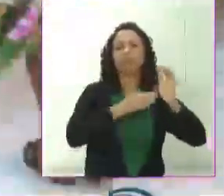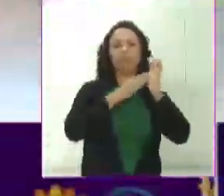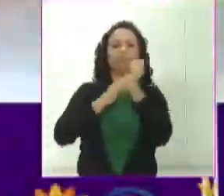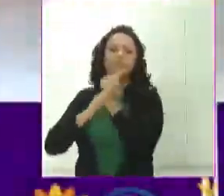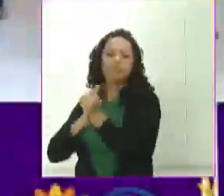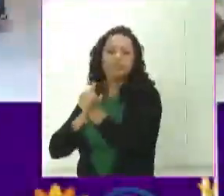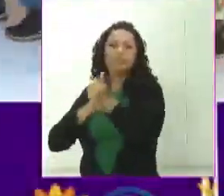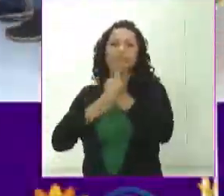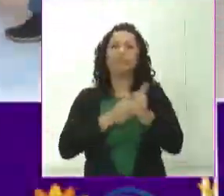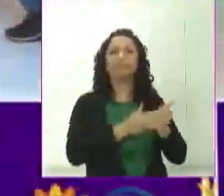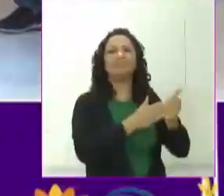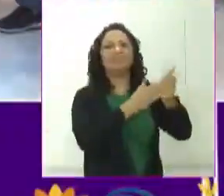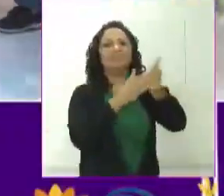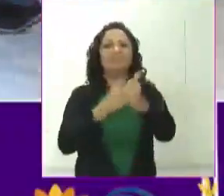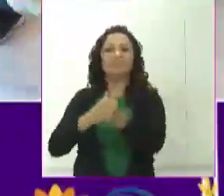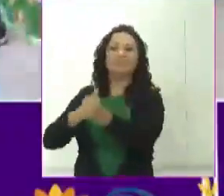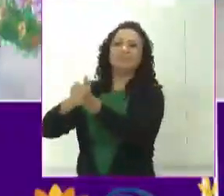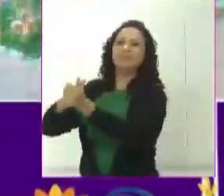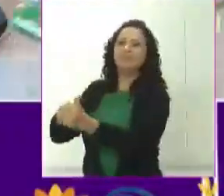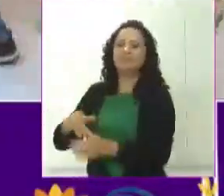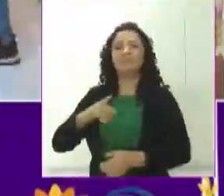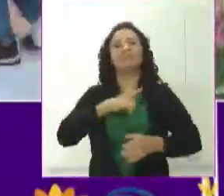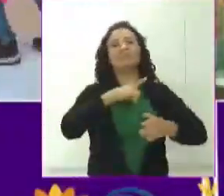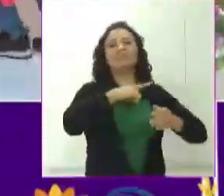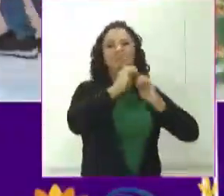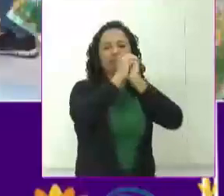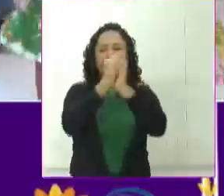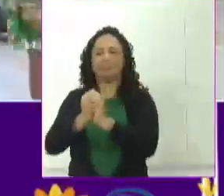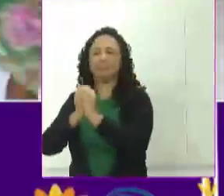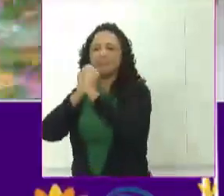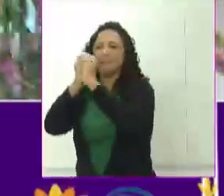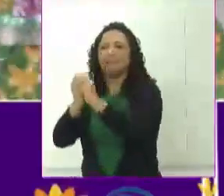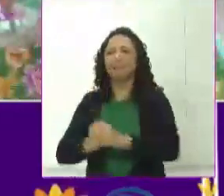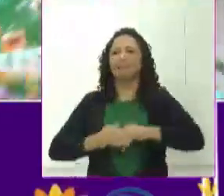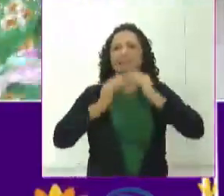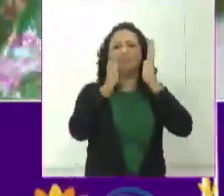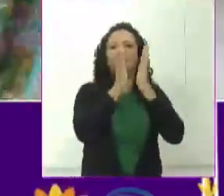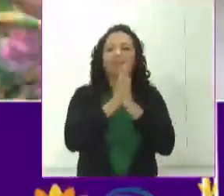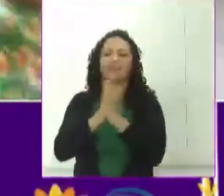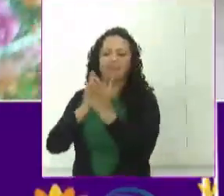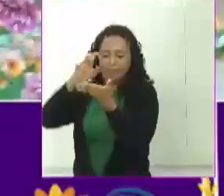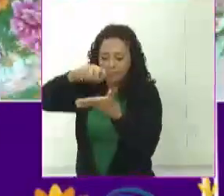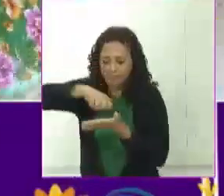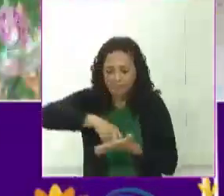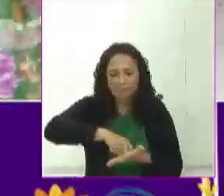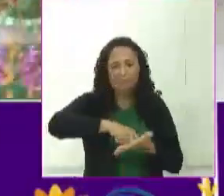vim pedir oração de joelho aos pés da cruz.